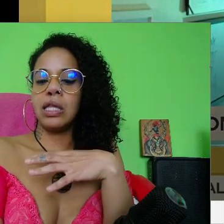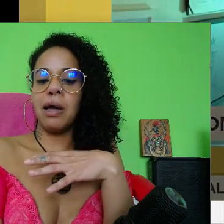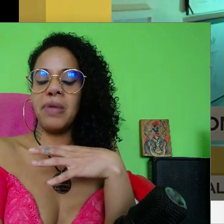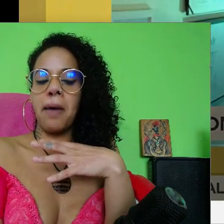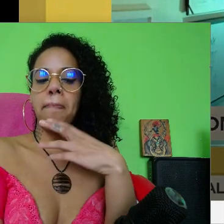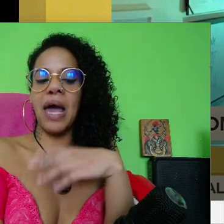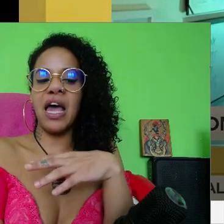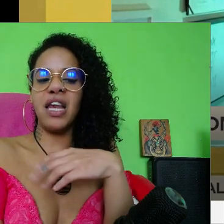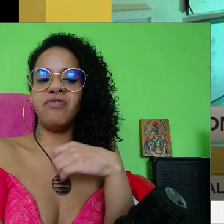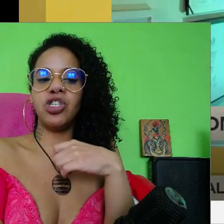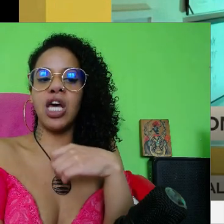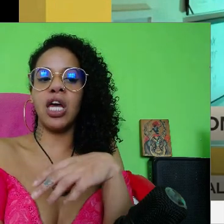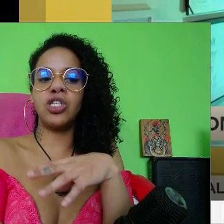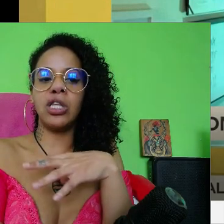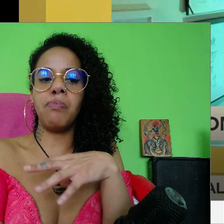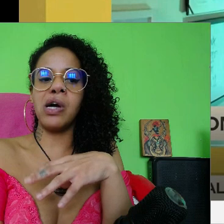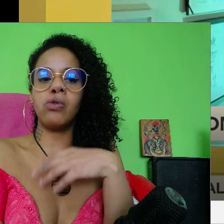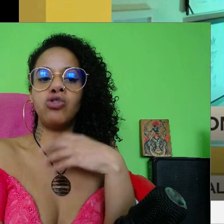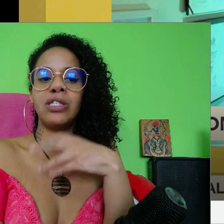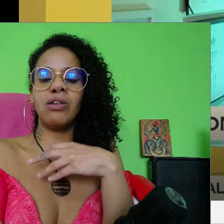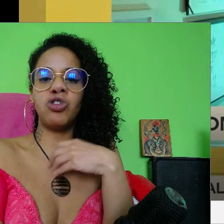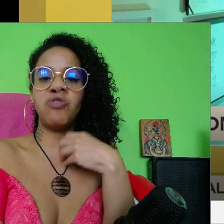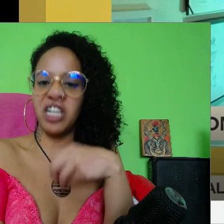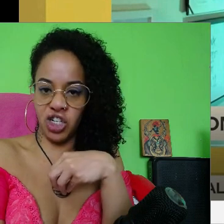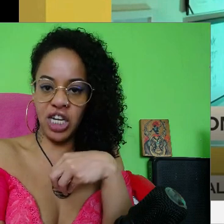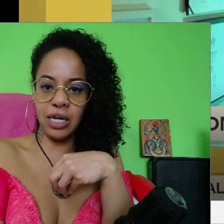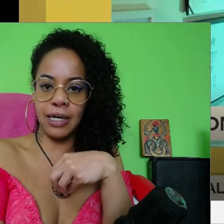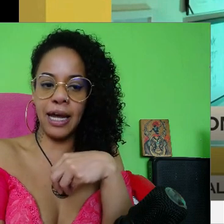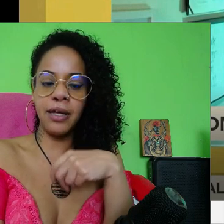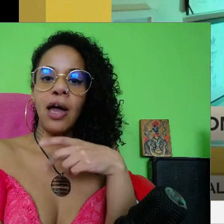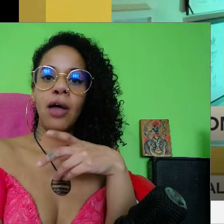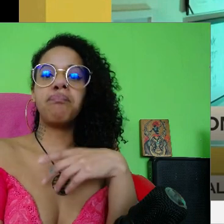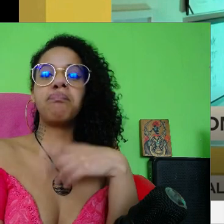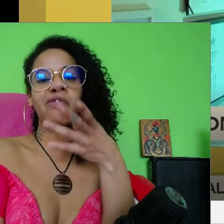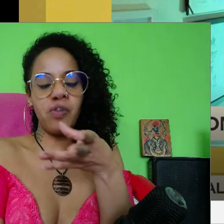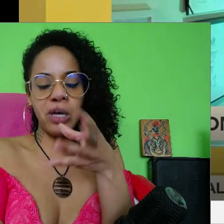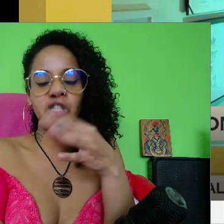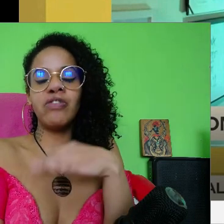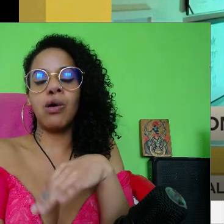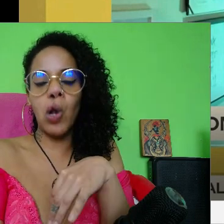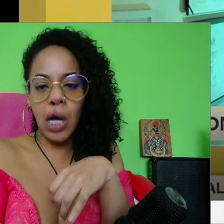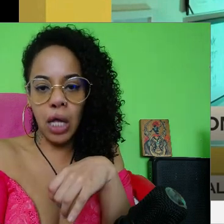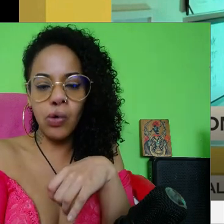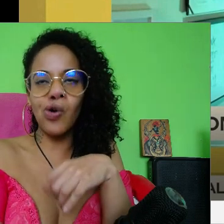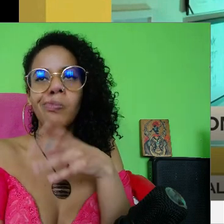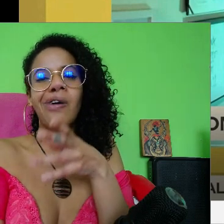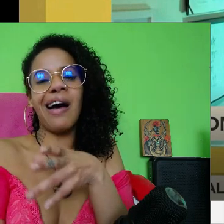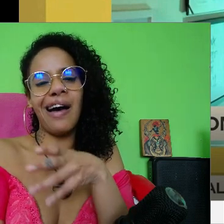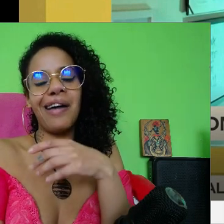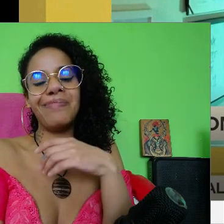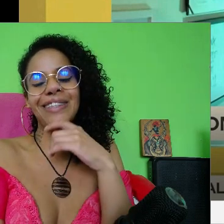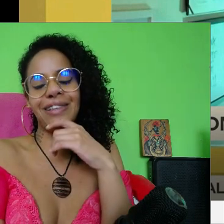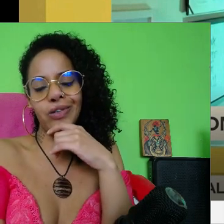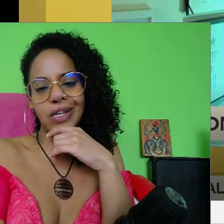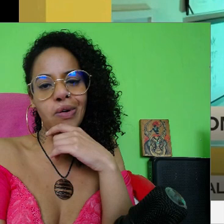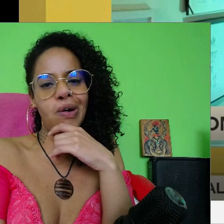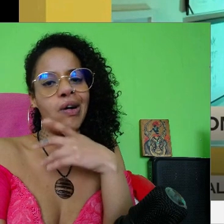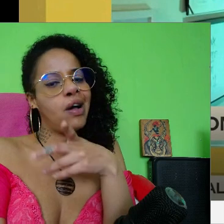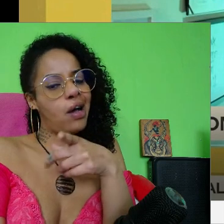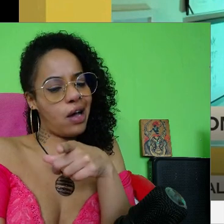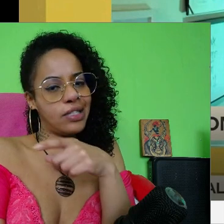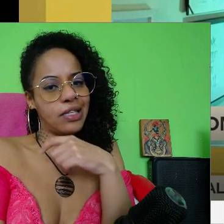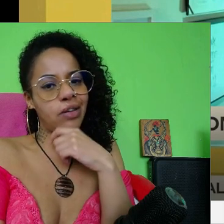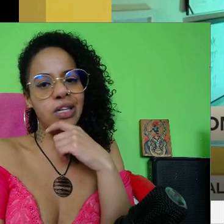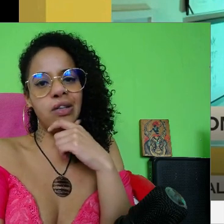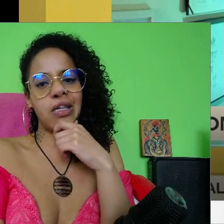da minha pele vigente da minha condição de vagina né provavelmente vai ser colocado como Ah mas você tá usando